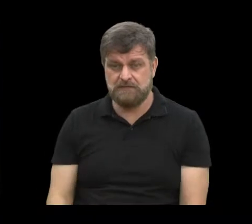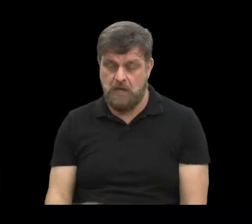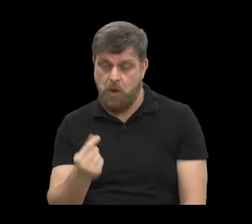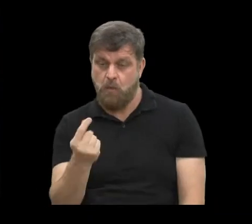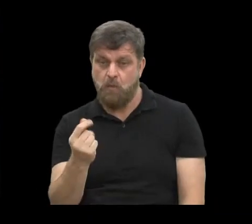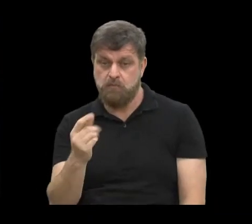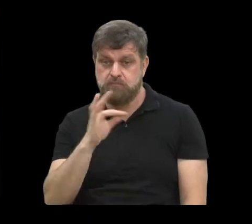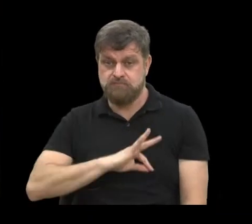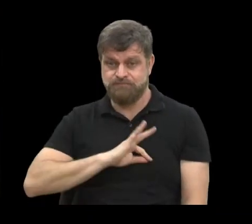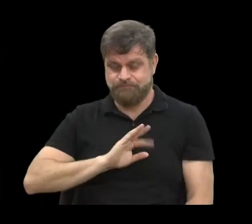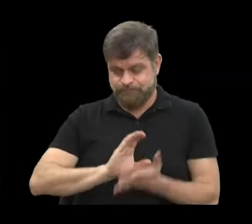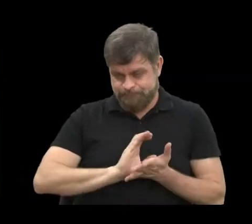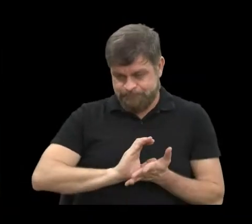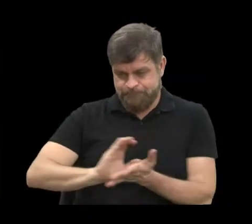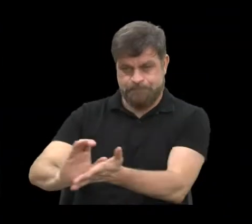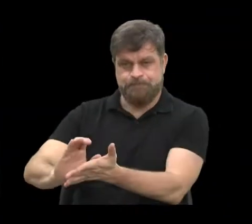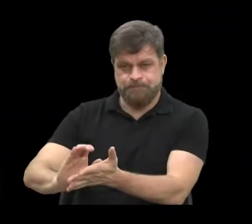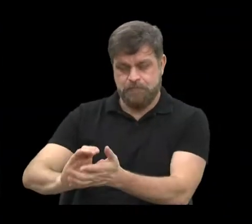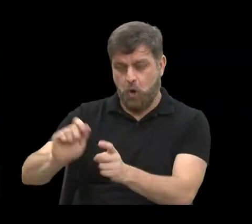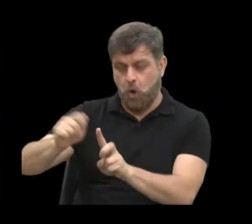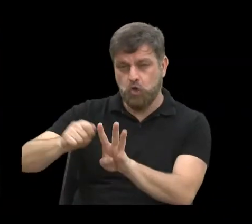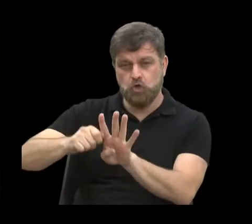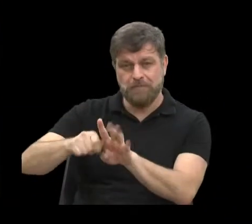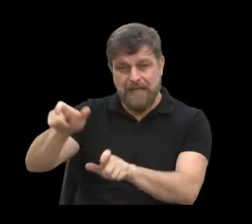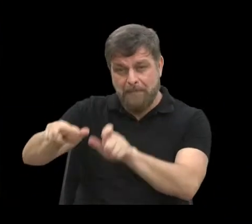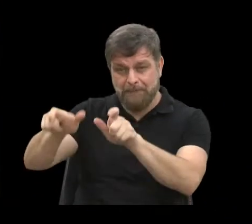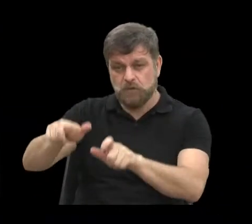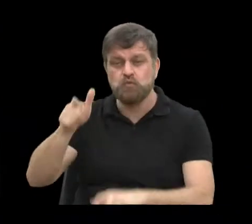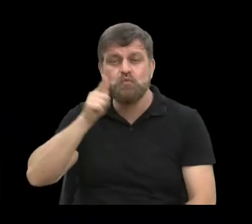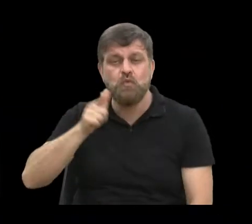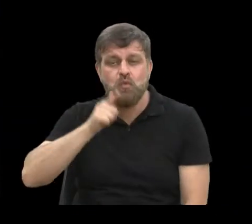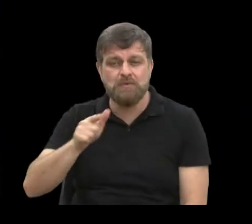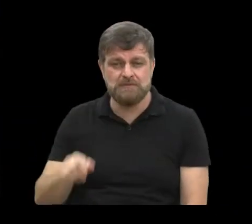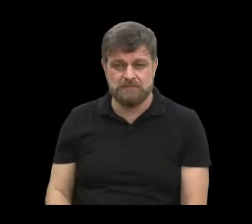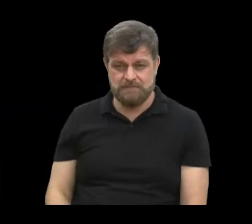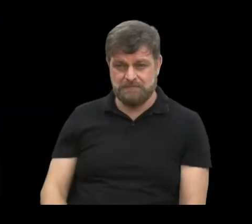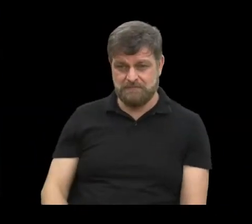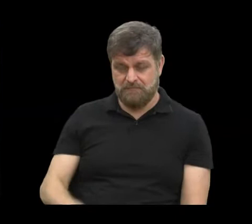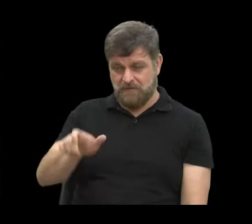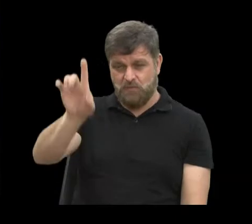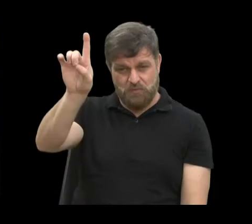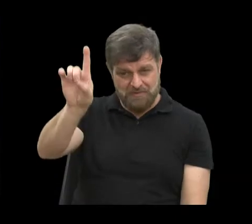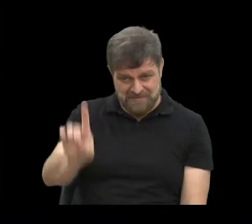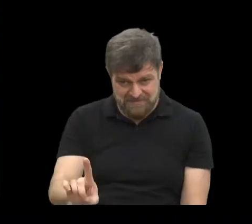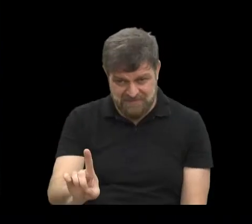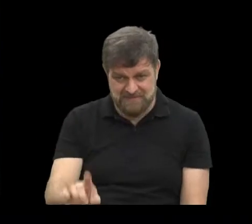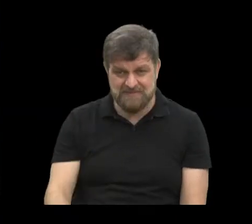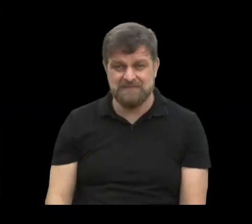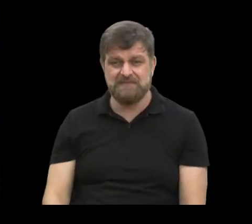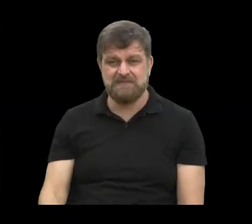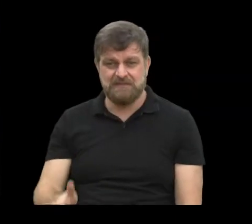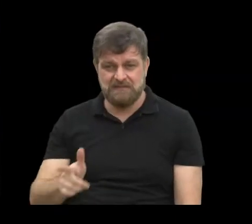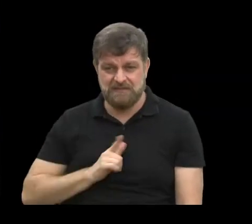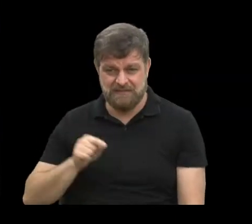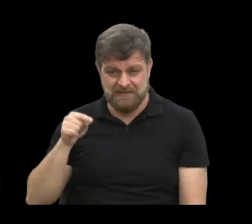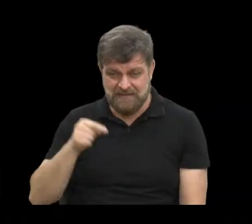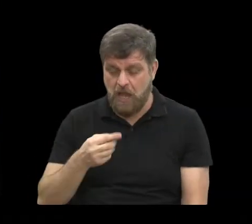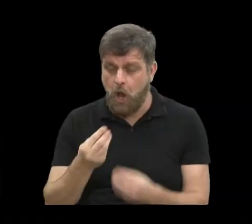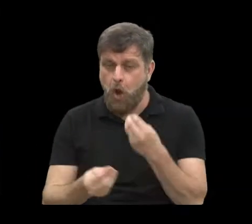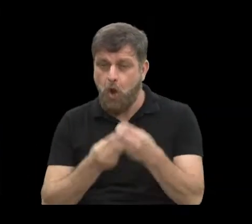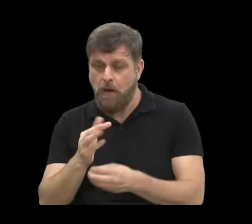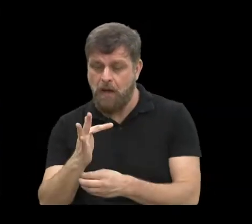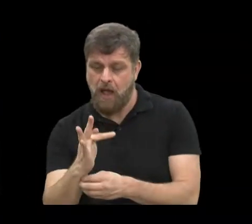valor do benefício, tá? Então, no caso da pessoa com deficiência, ele só vai ser aplicado se